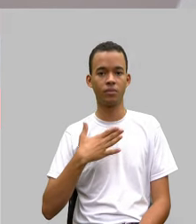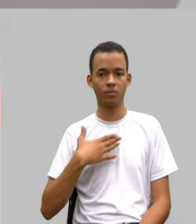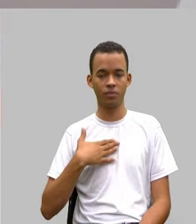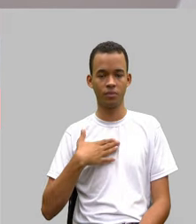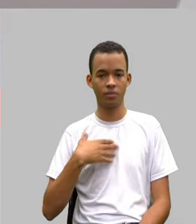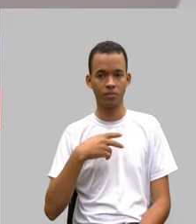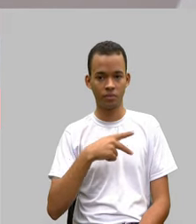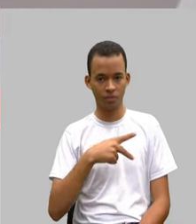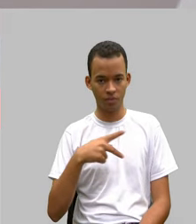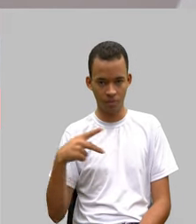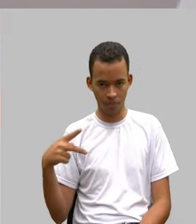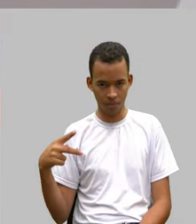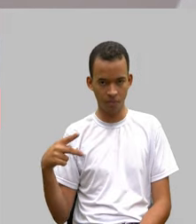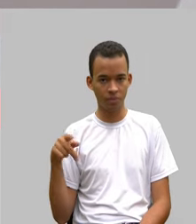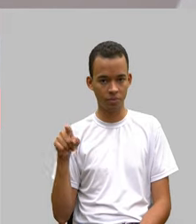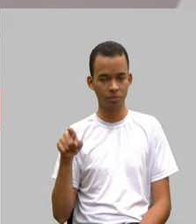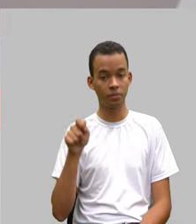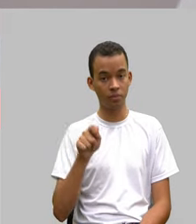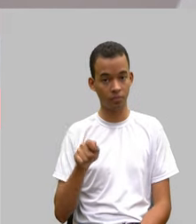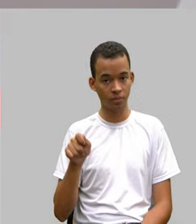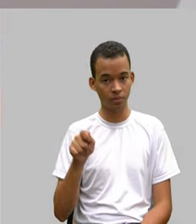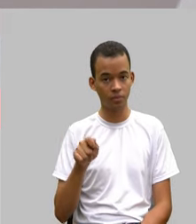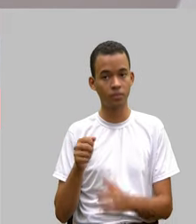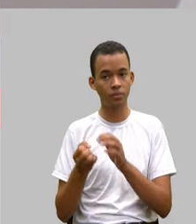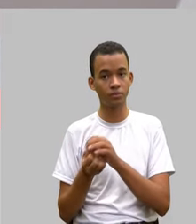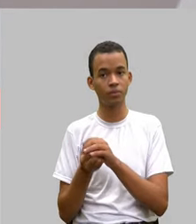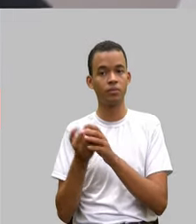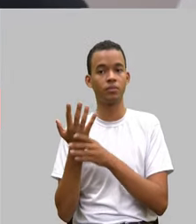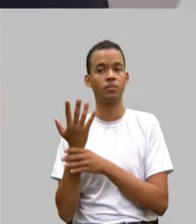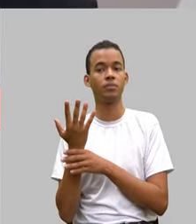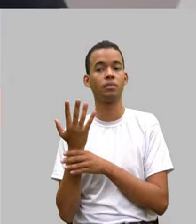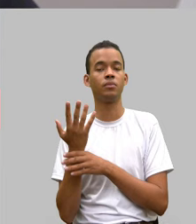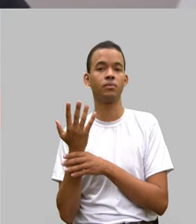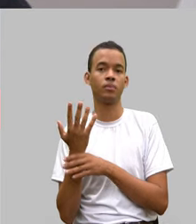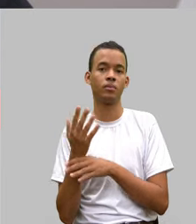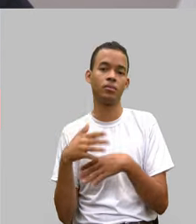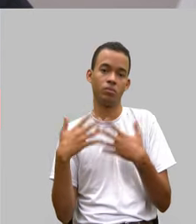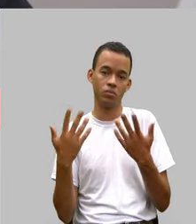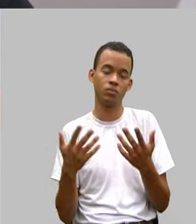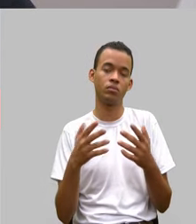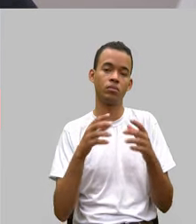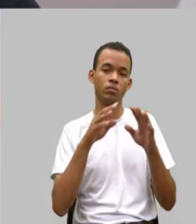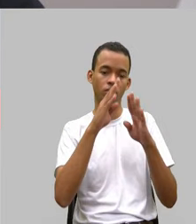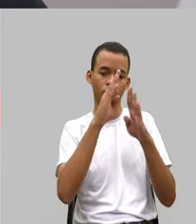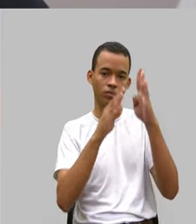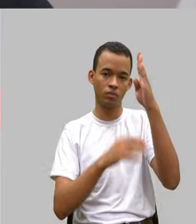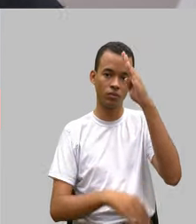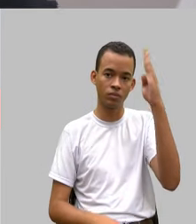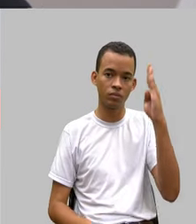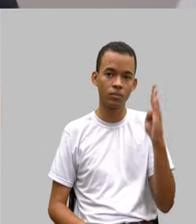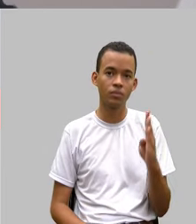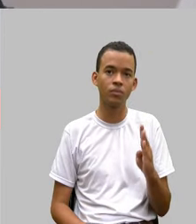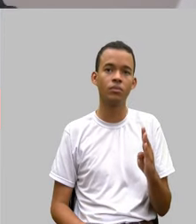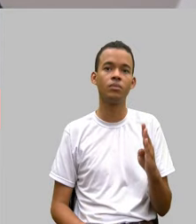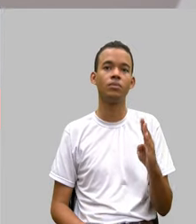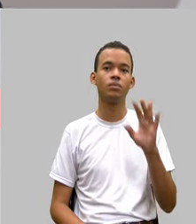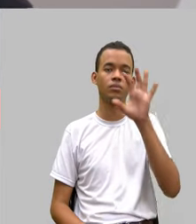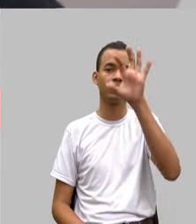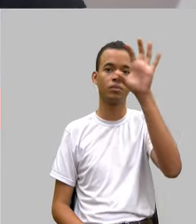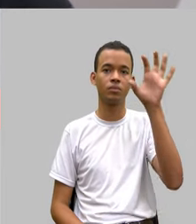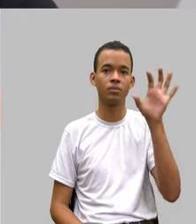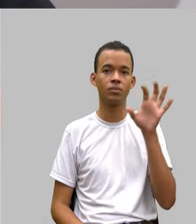Ela surgiu eh por ca como a maioria das associações no país surgiram por causa dos meus avós eh